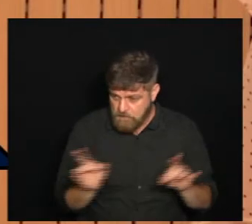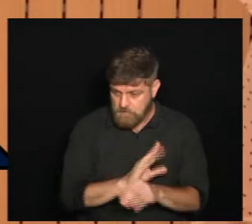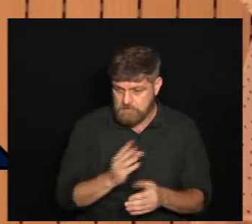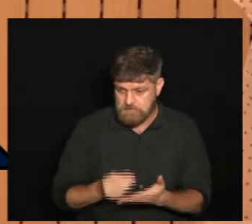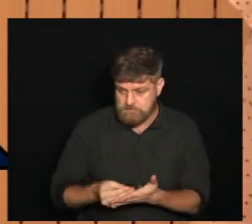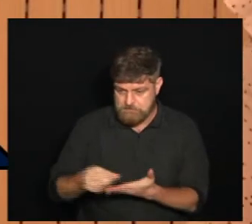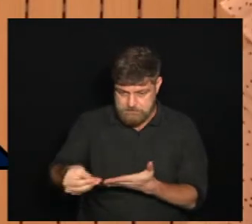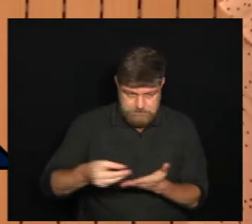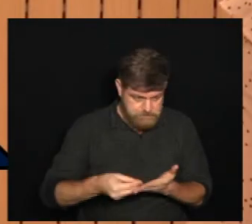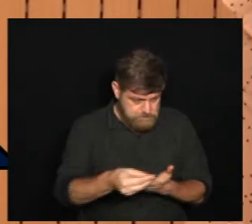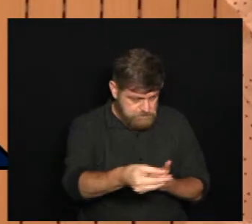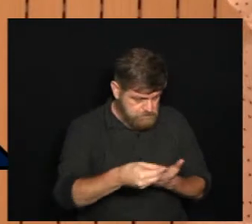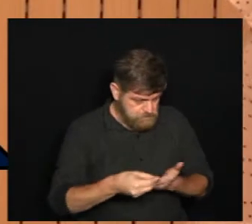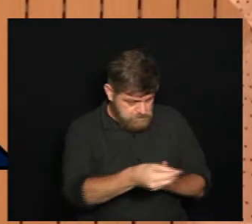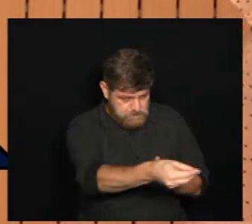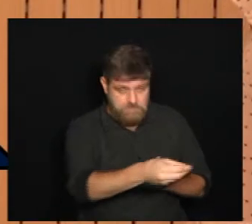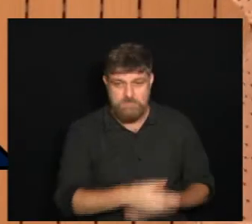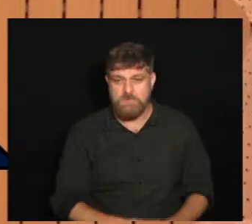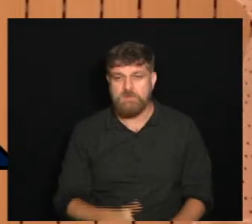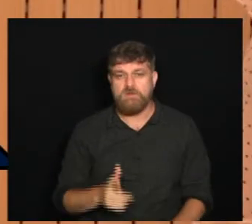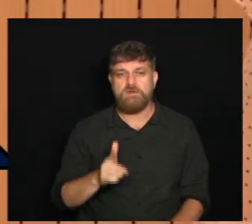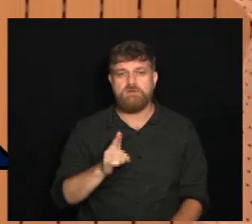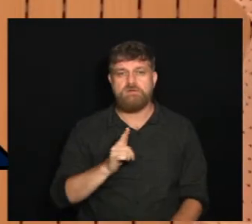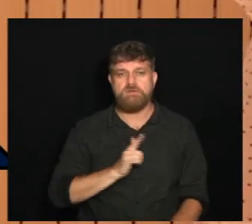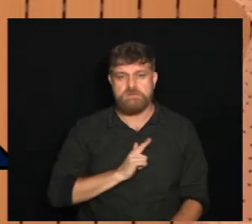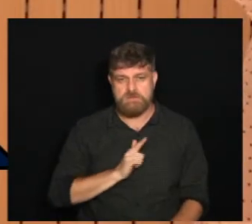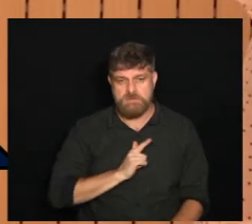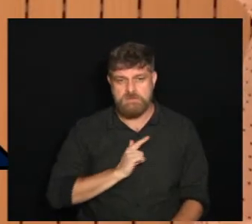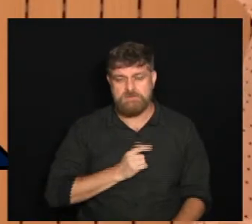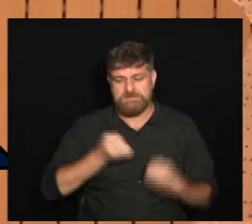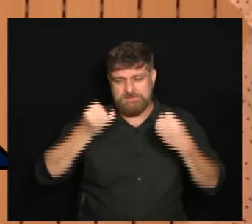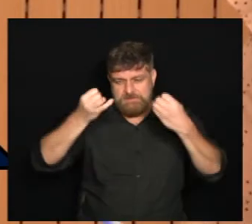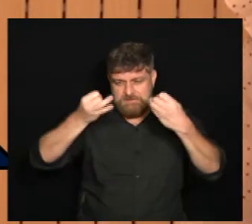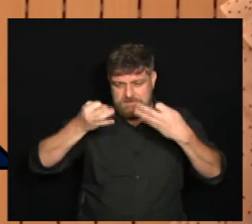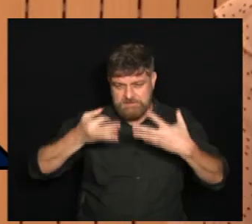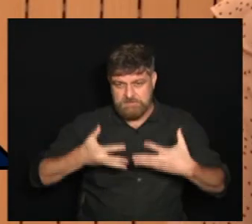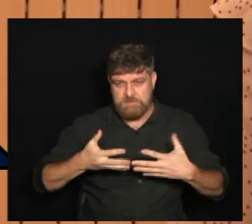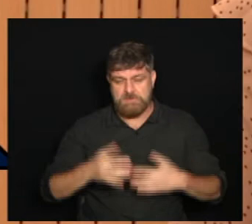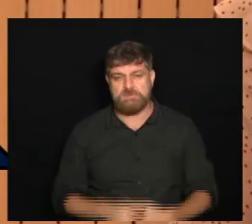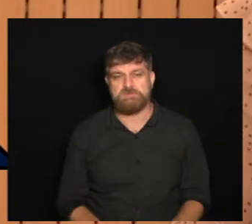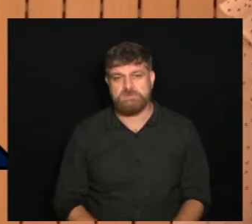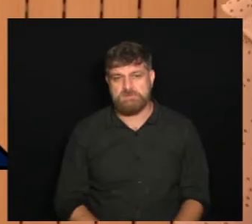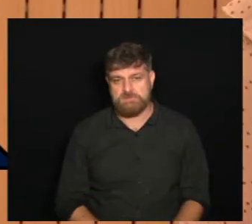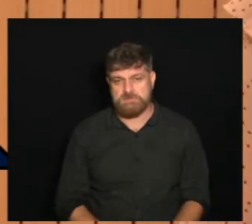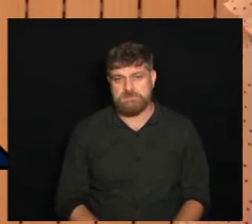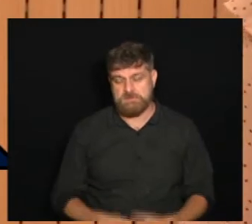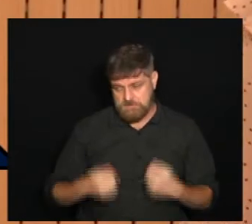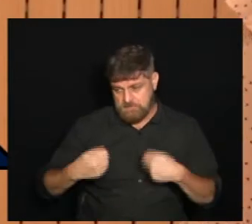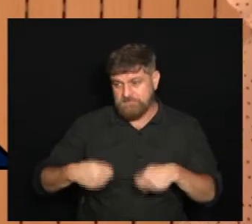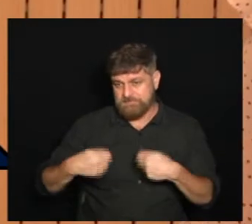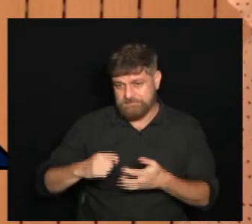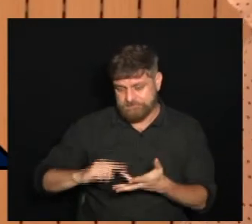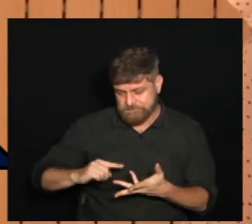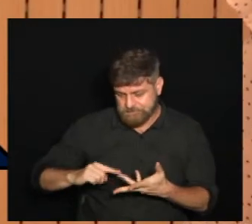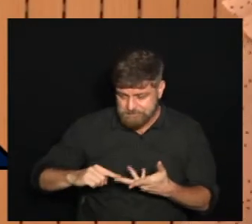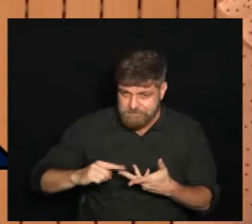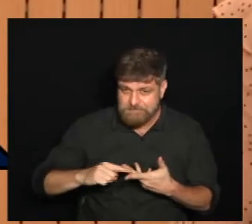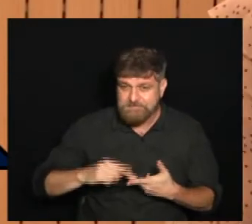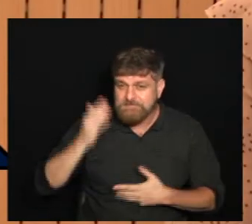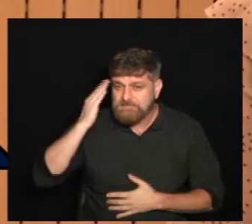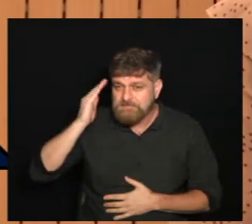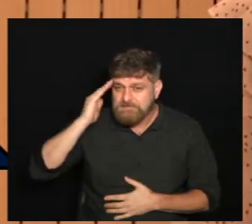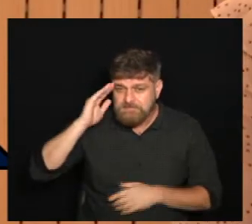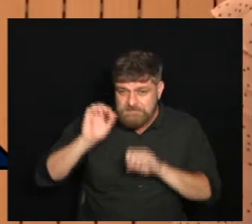vossas excelências, terão as explicações necessárias para